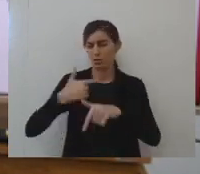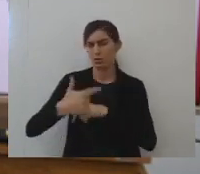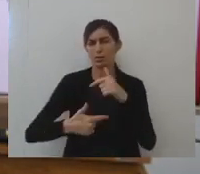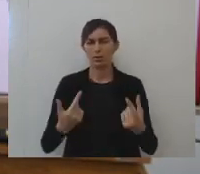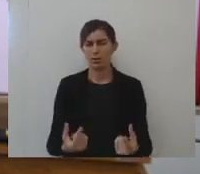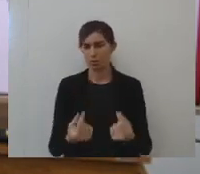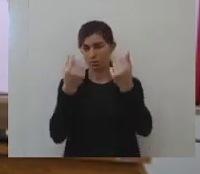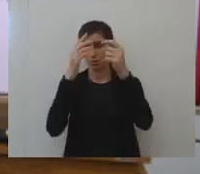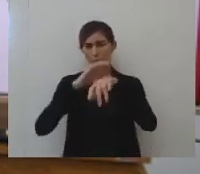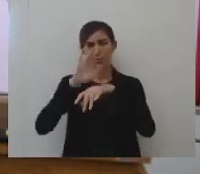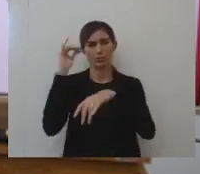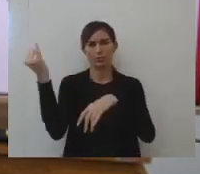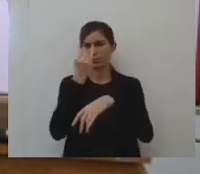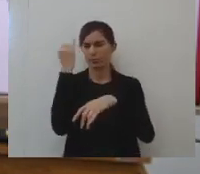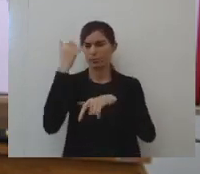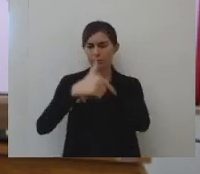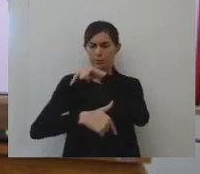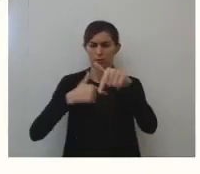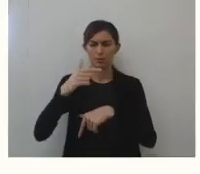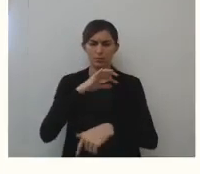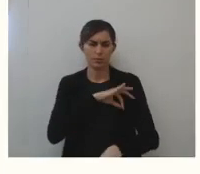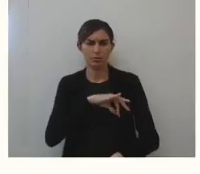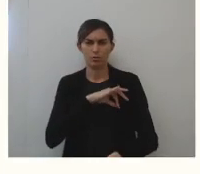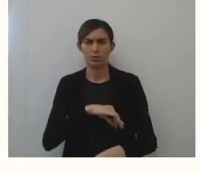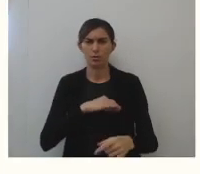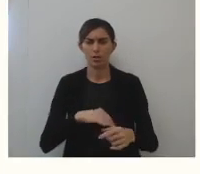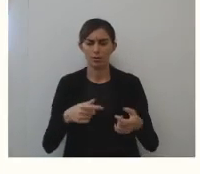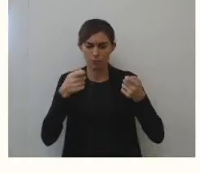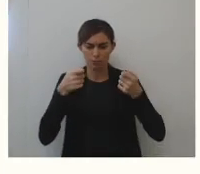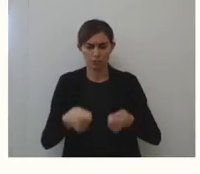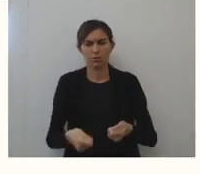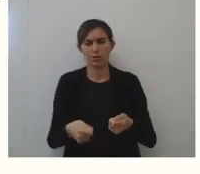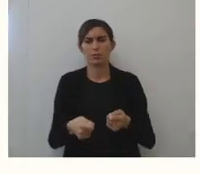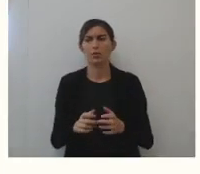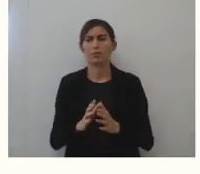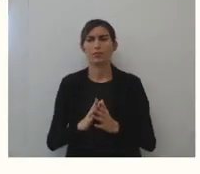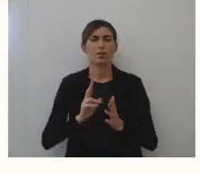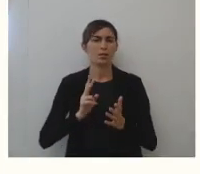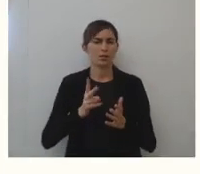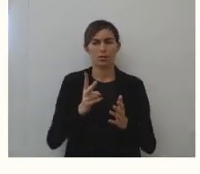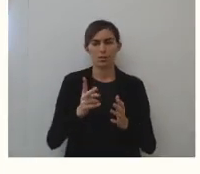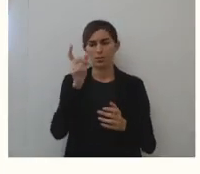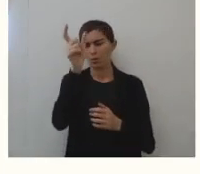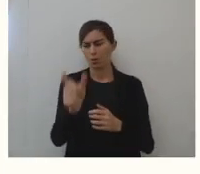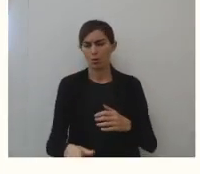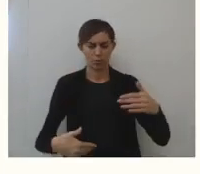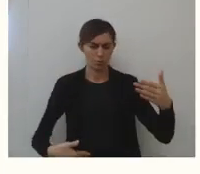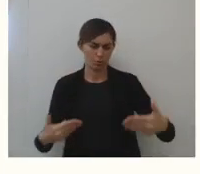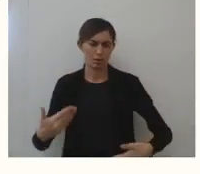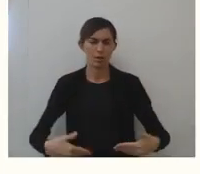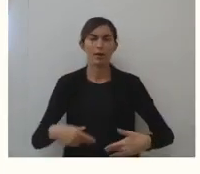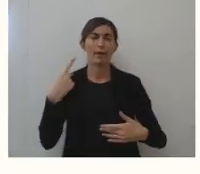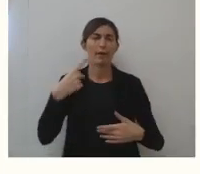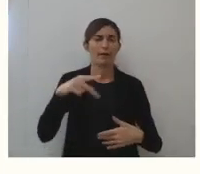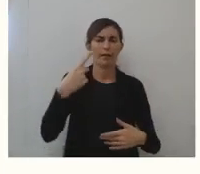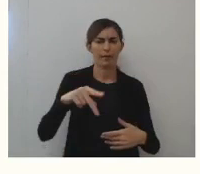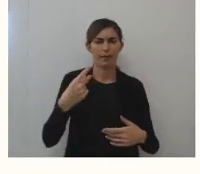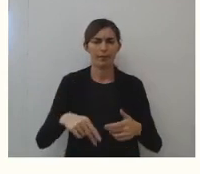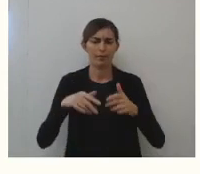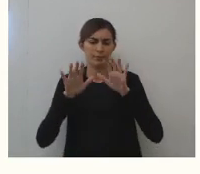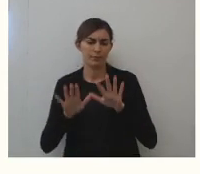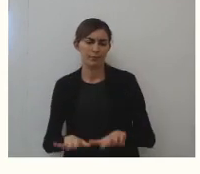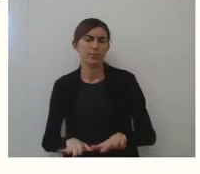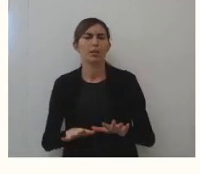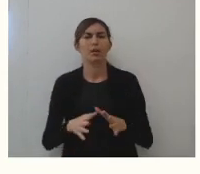mais importante. O trabalho assalariado ele se firma definitivamente, ou seja, a figura do operário ela vai se